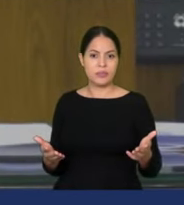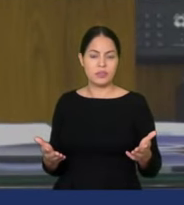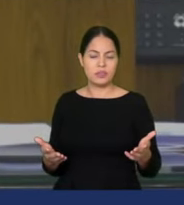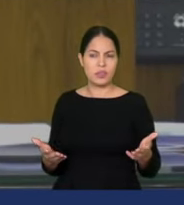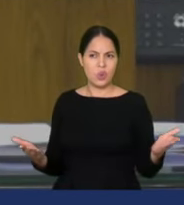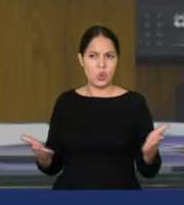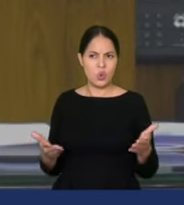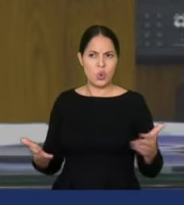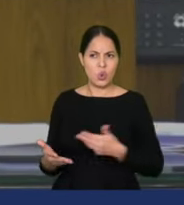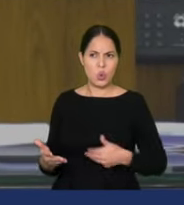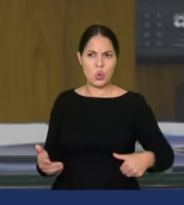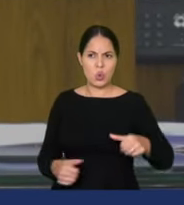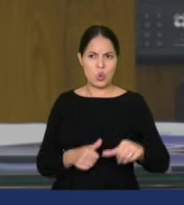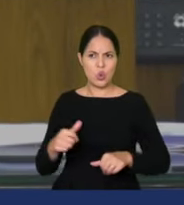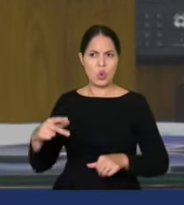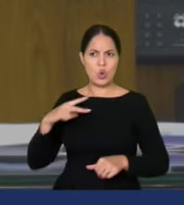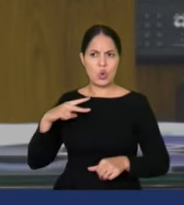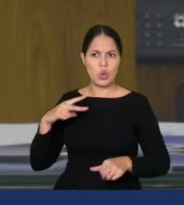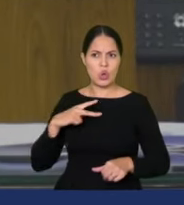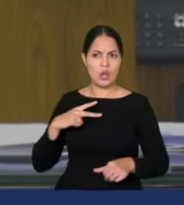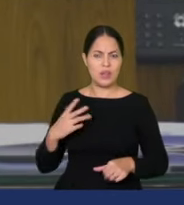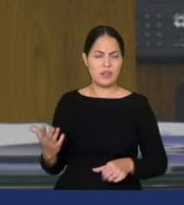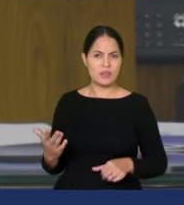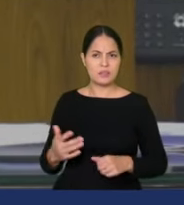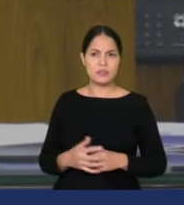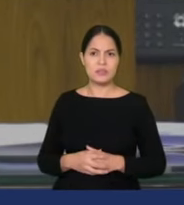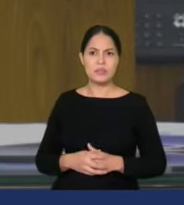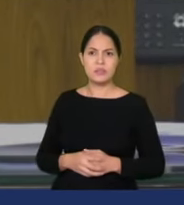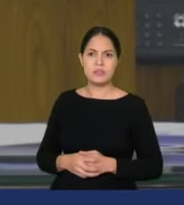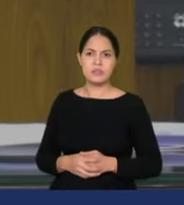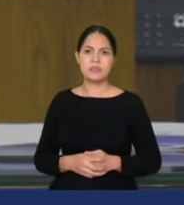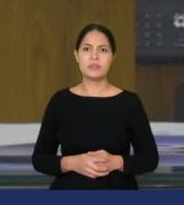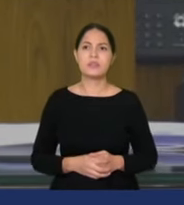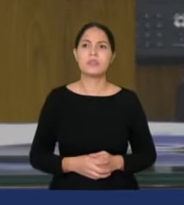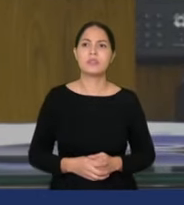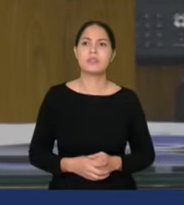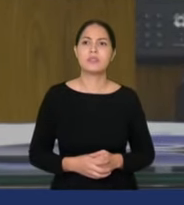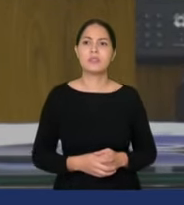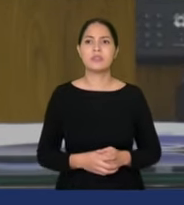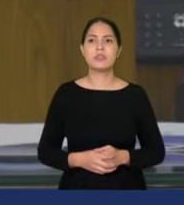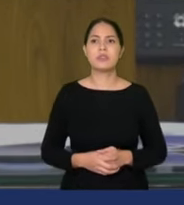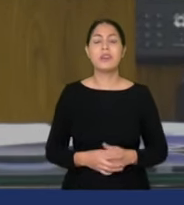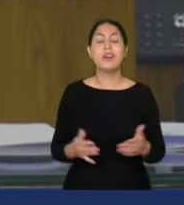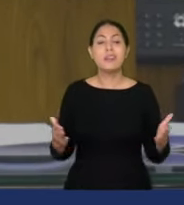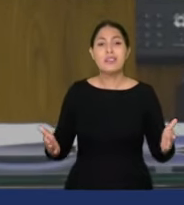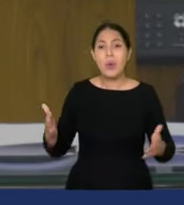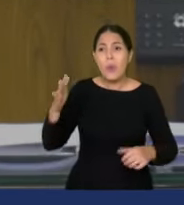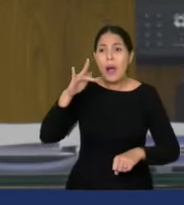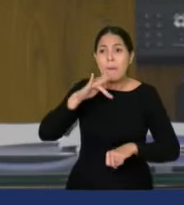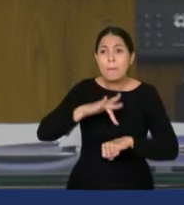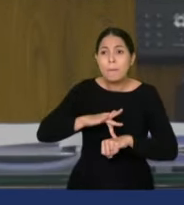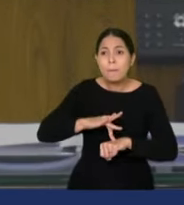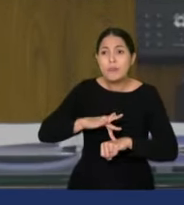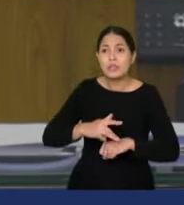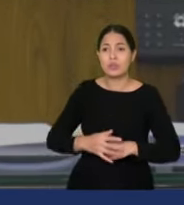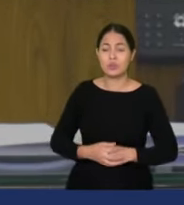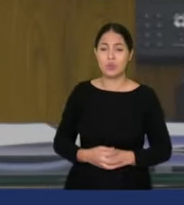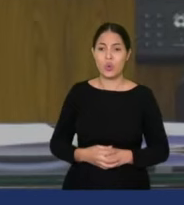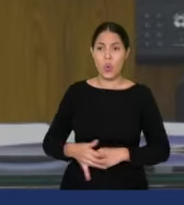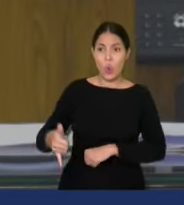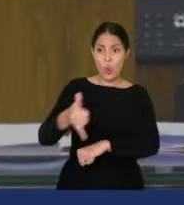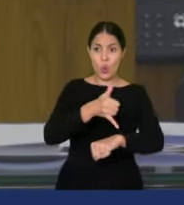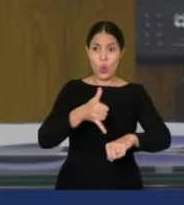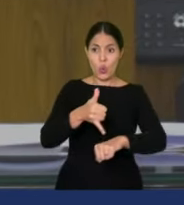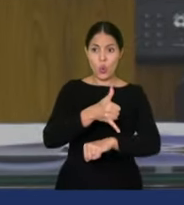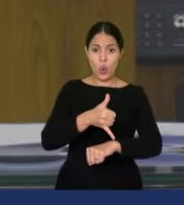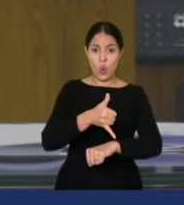São os preços mais caros do país, e chegando ao absurdo, do óleo diesel custa mais caro